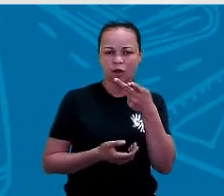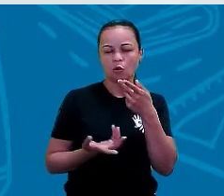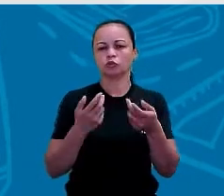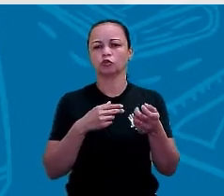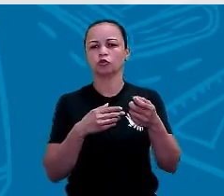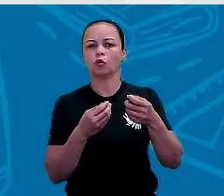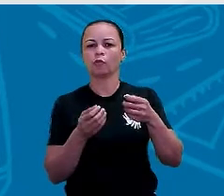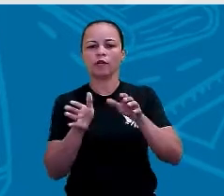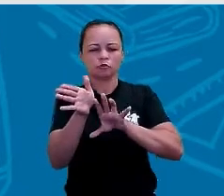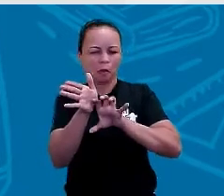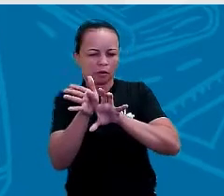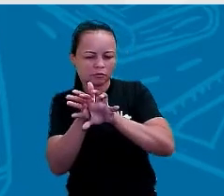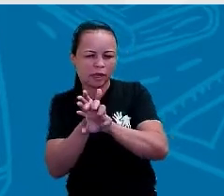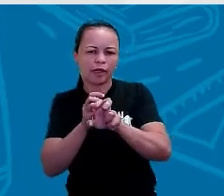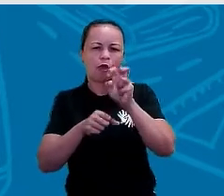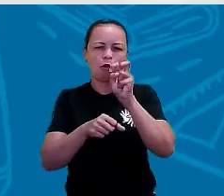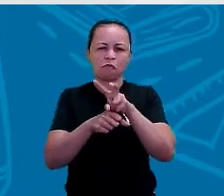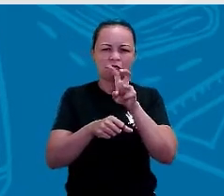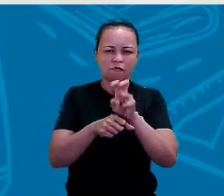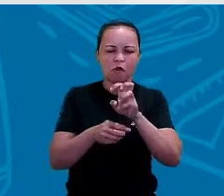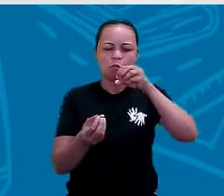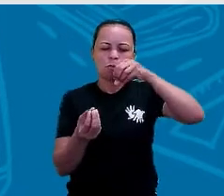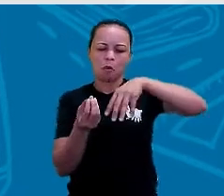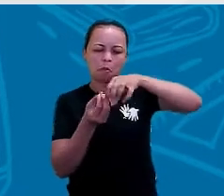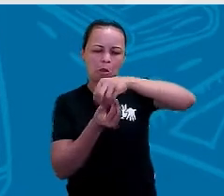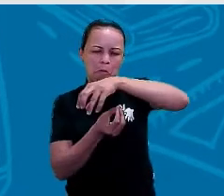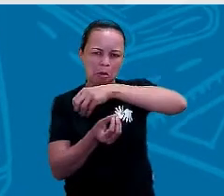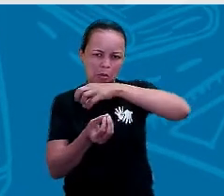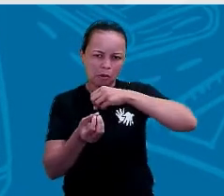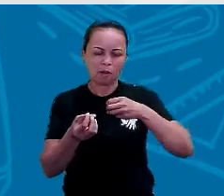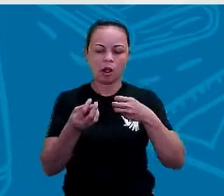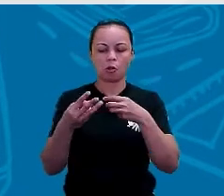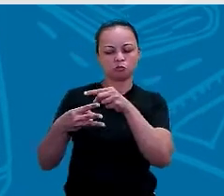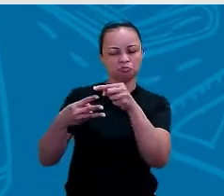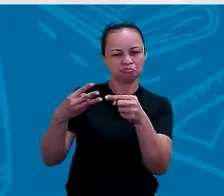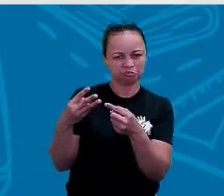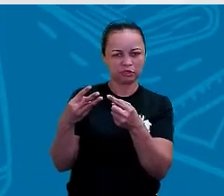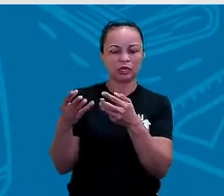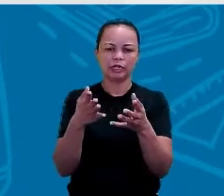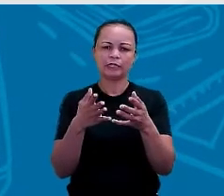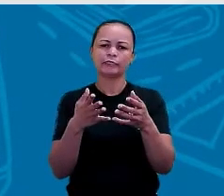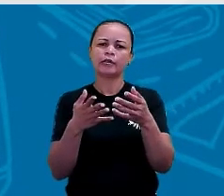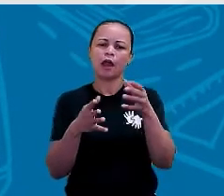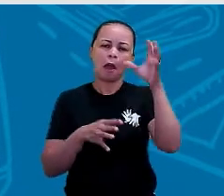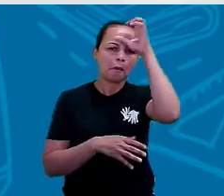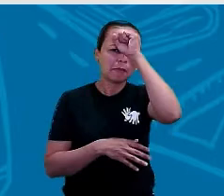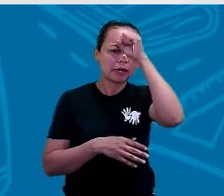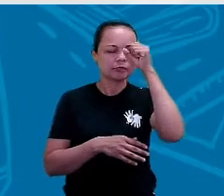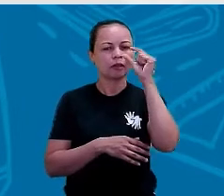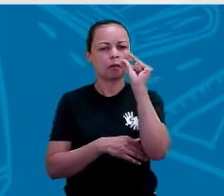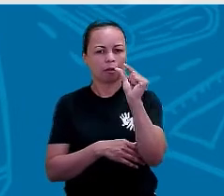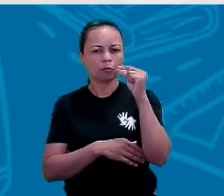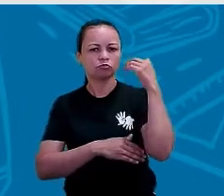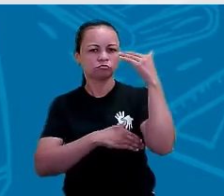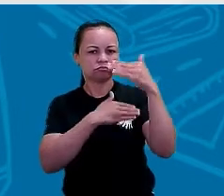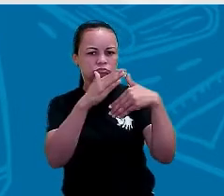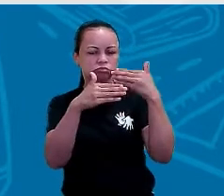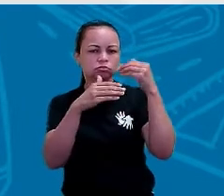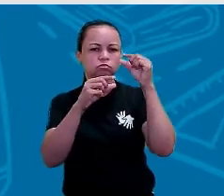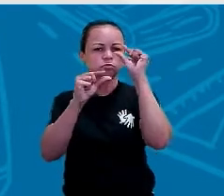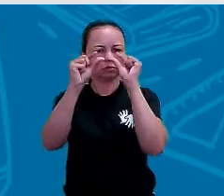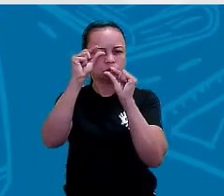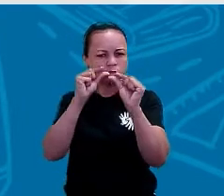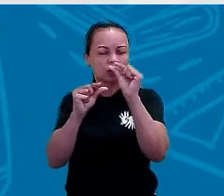e também aprendemos a respeito do uso desses micro-organismos na produção dos medicamentos,